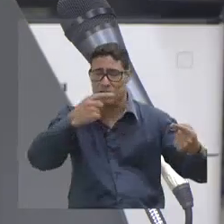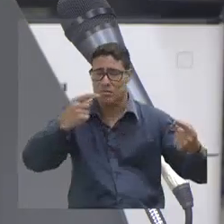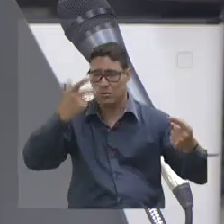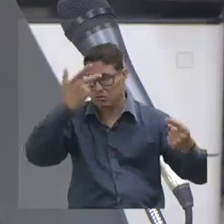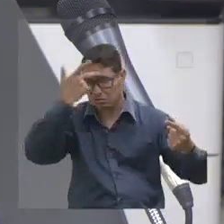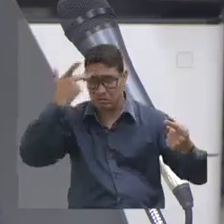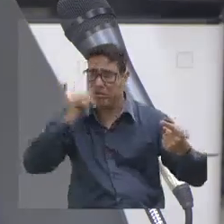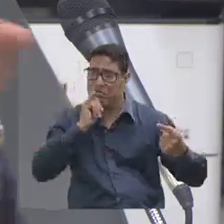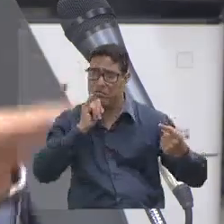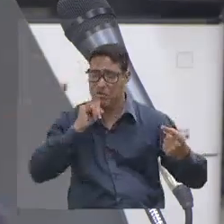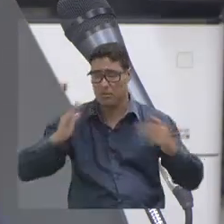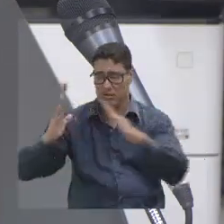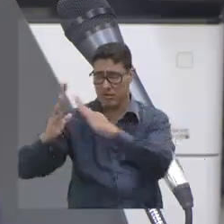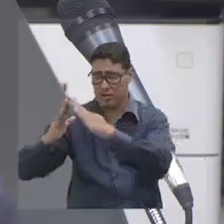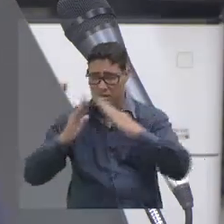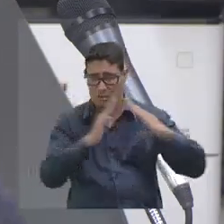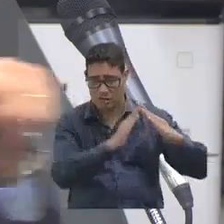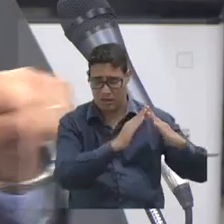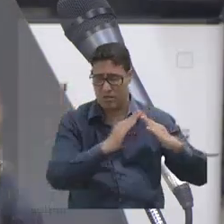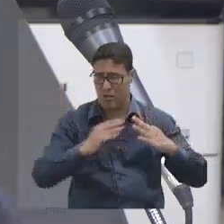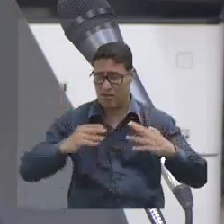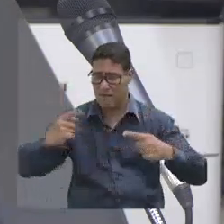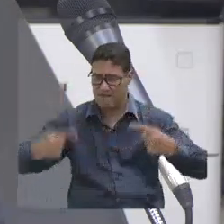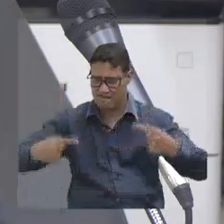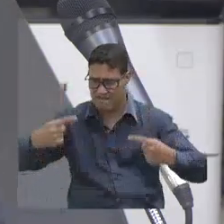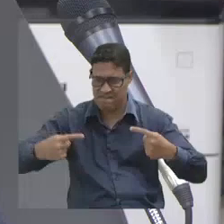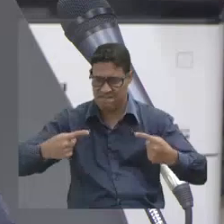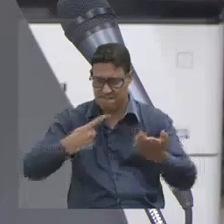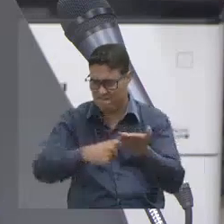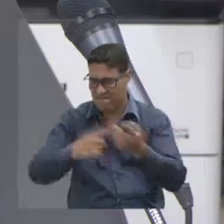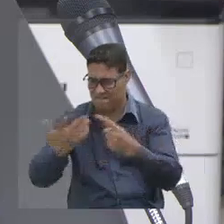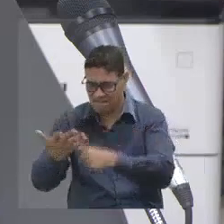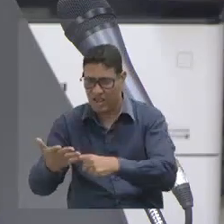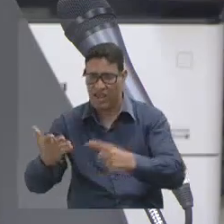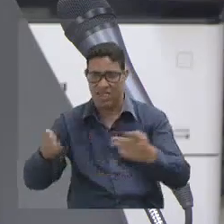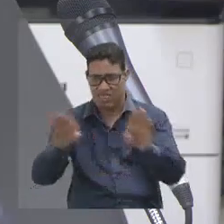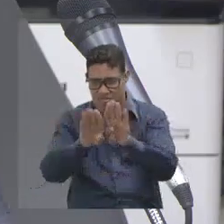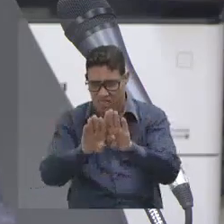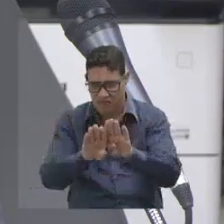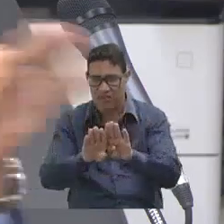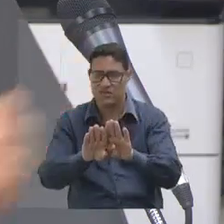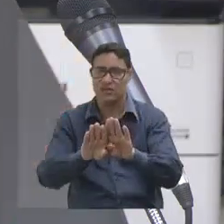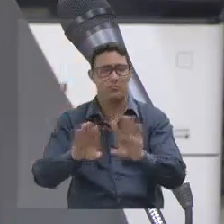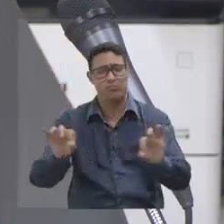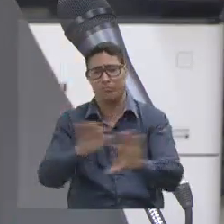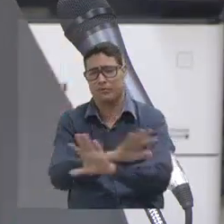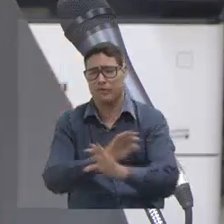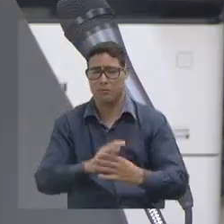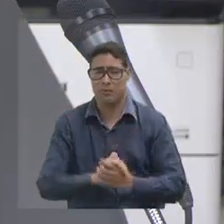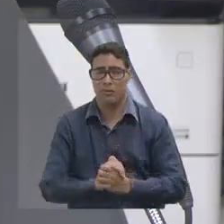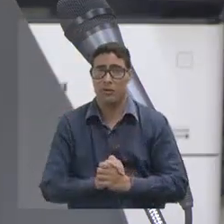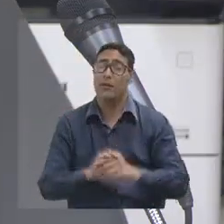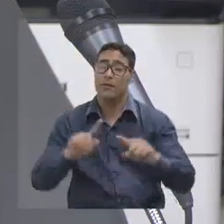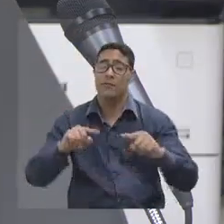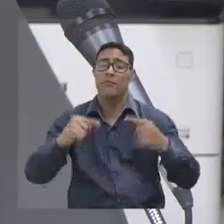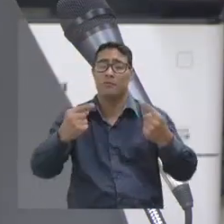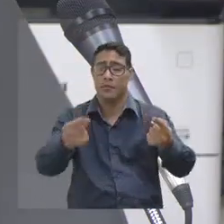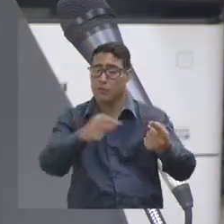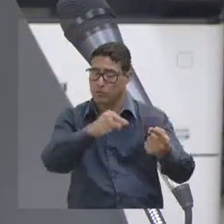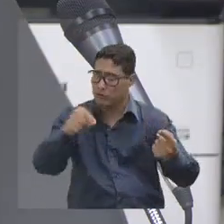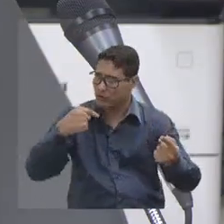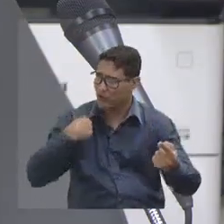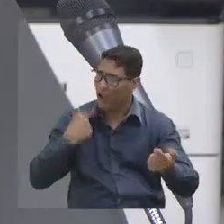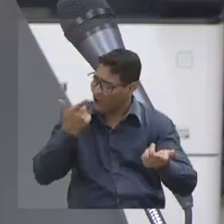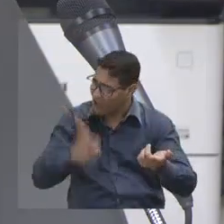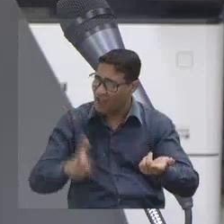alguém negocia fecha vai no controle no cartório negociou fechou acabou e daí nos tempos eu levanto